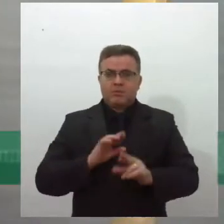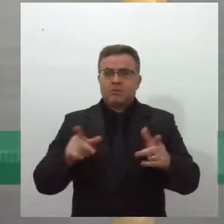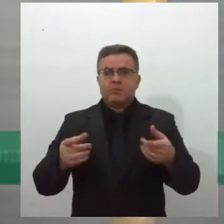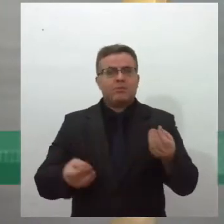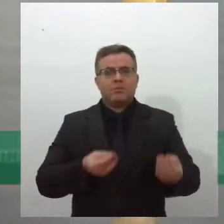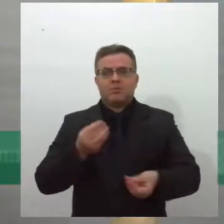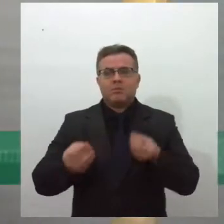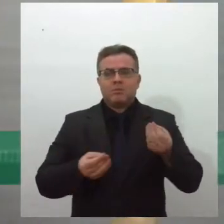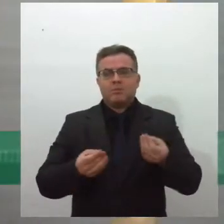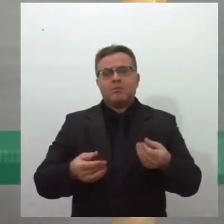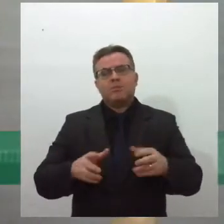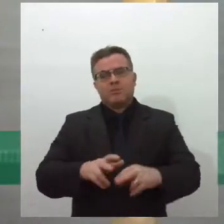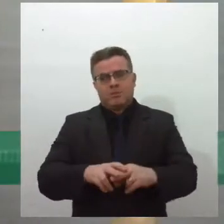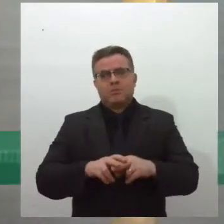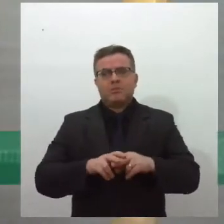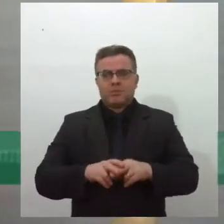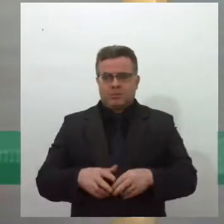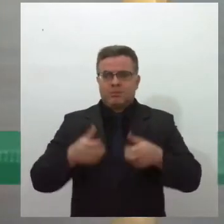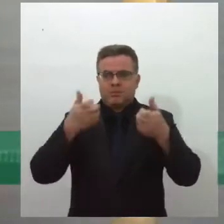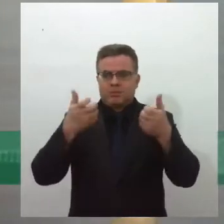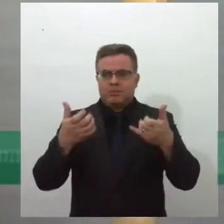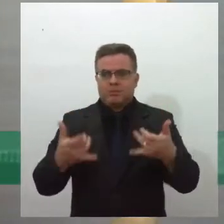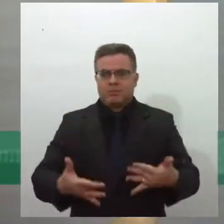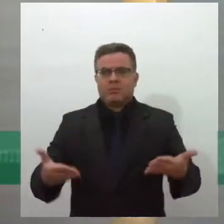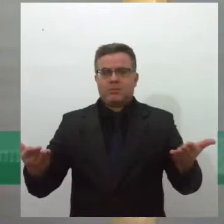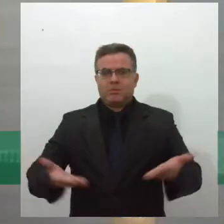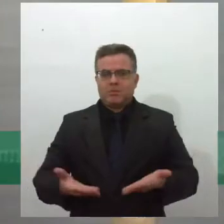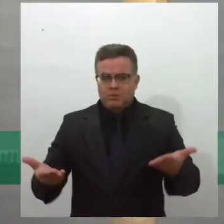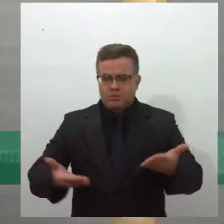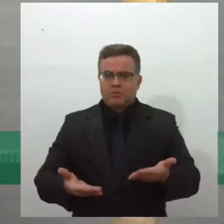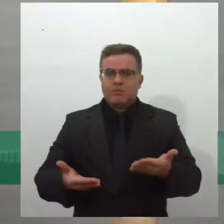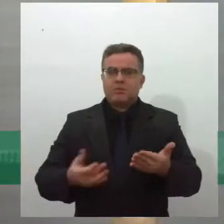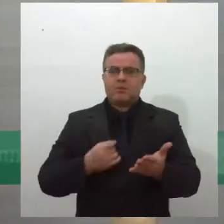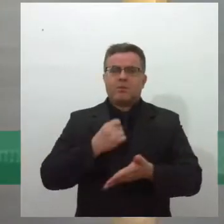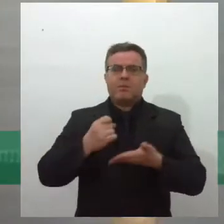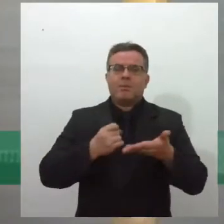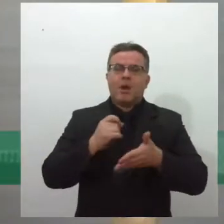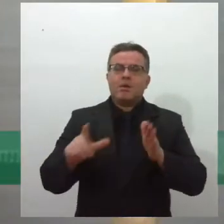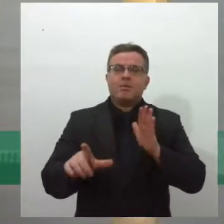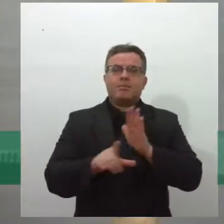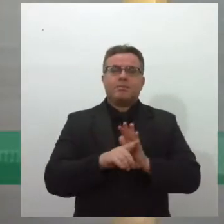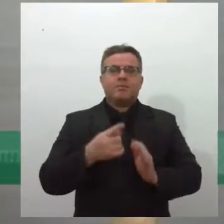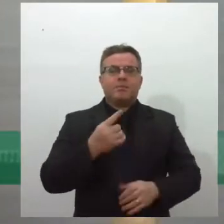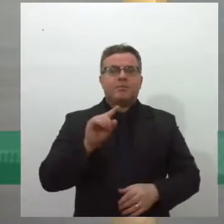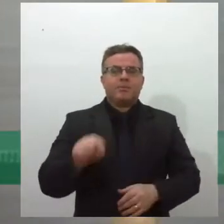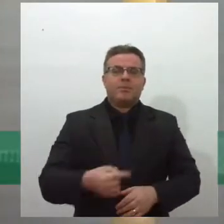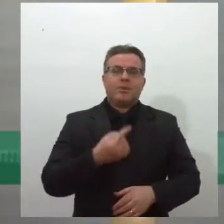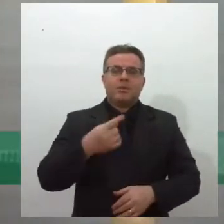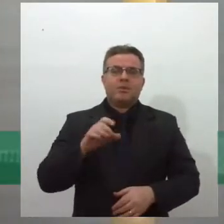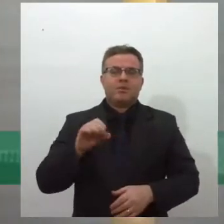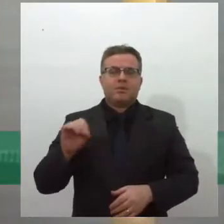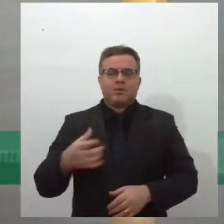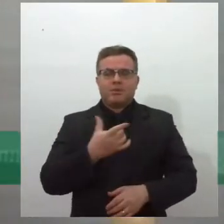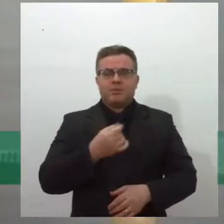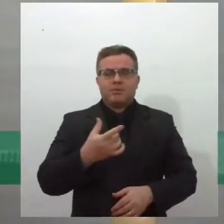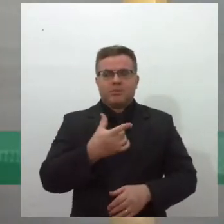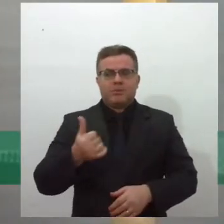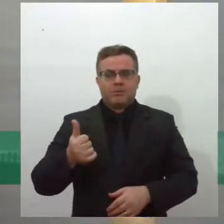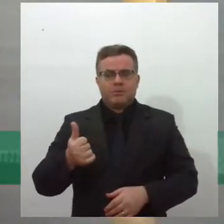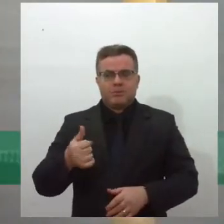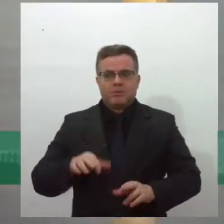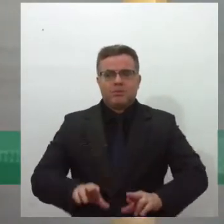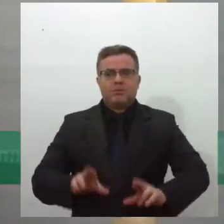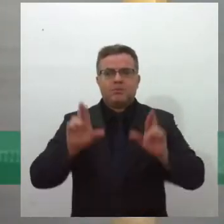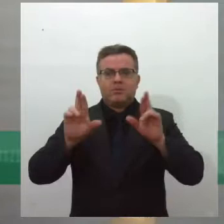É sobre isso que vamos falar hoje, com base no projeto de lei 1100, de 2021, de autoria dos